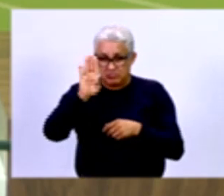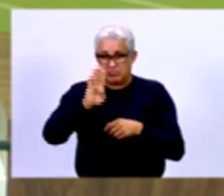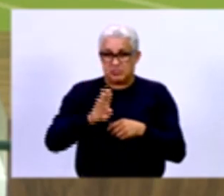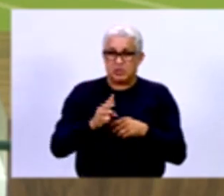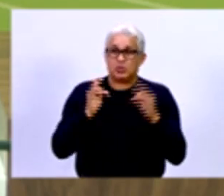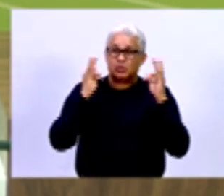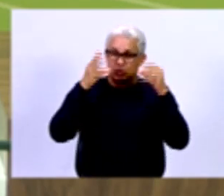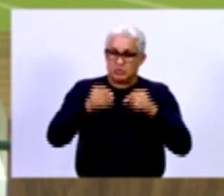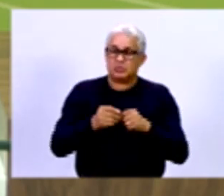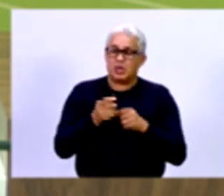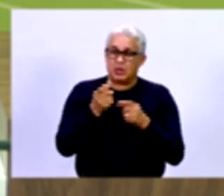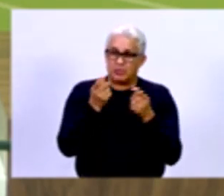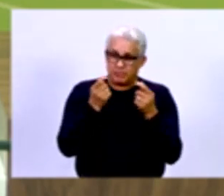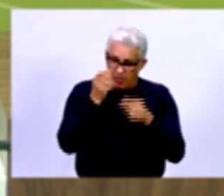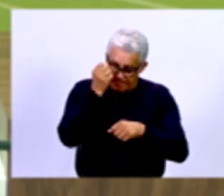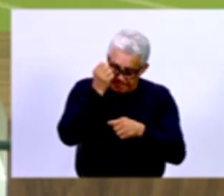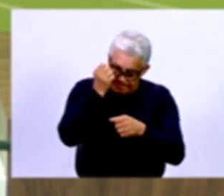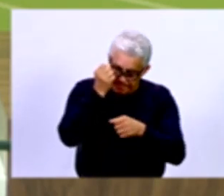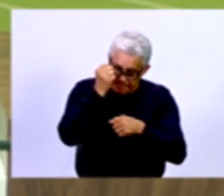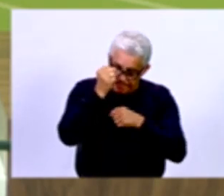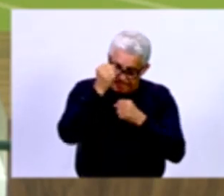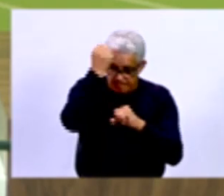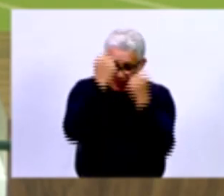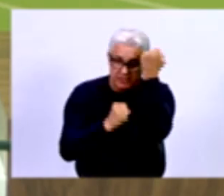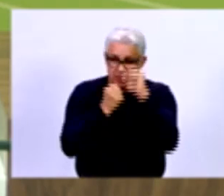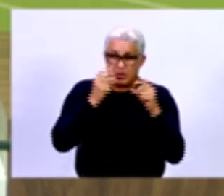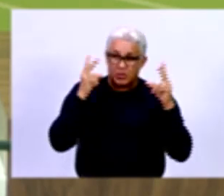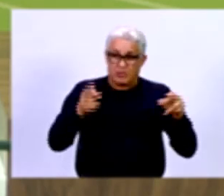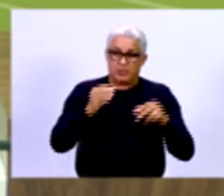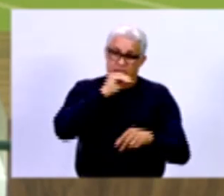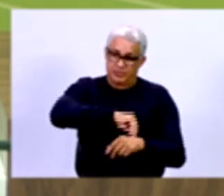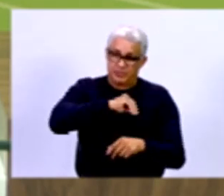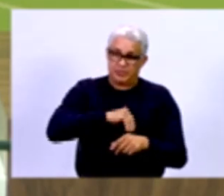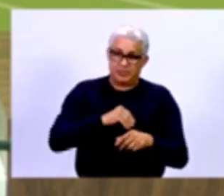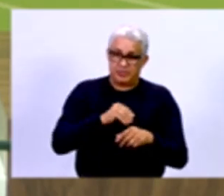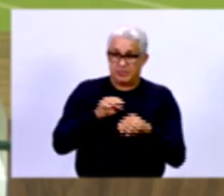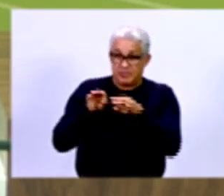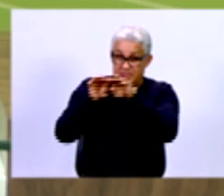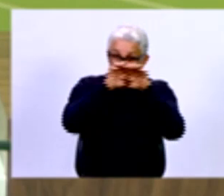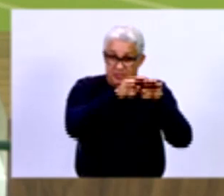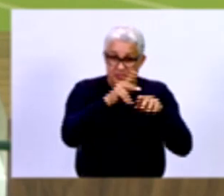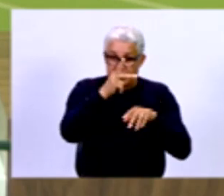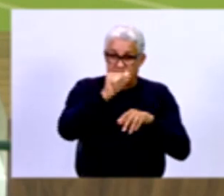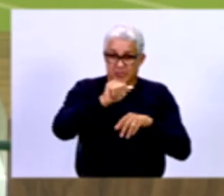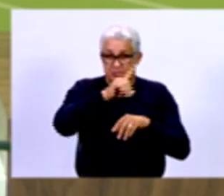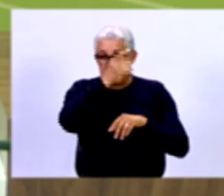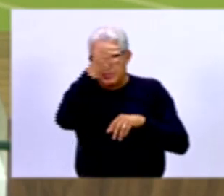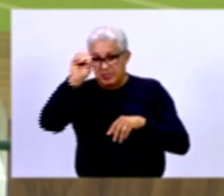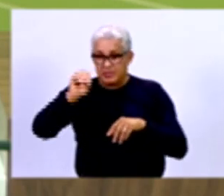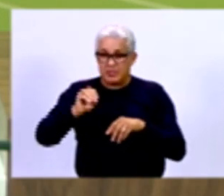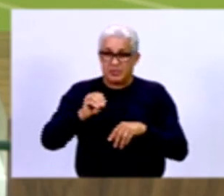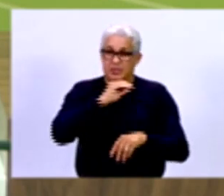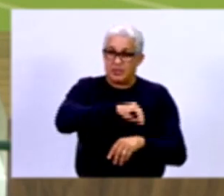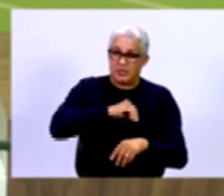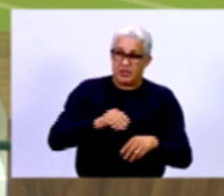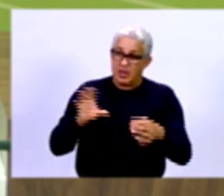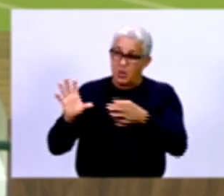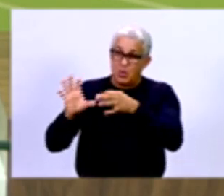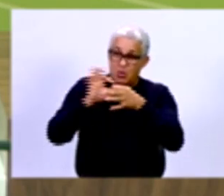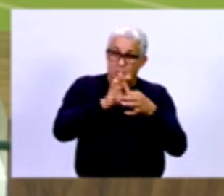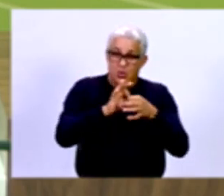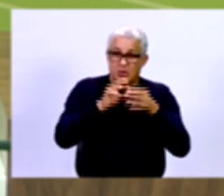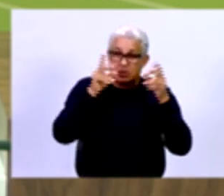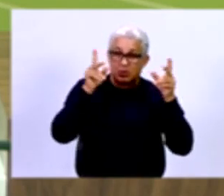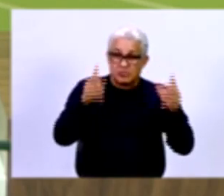produção é igual à renda. Isso significa que o padrão de renda das pessoas dentro da economia está ligada ao padrão de